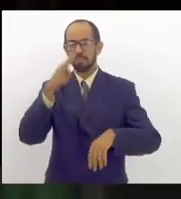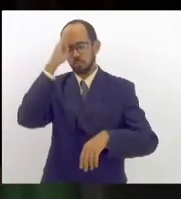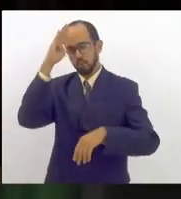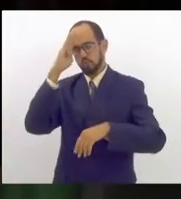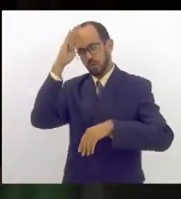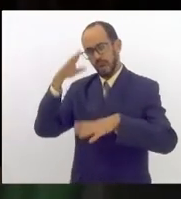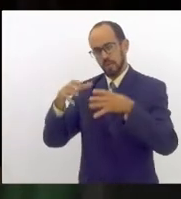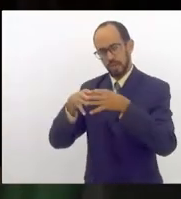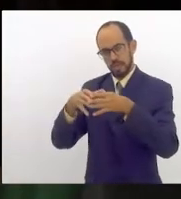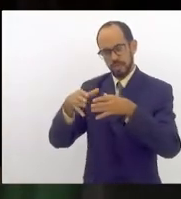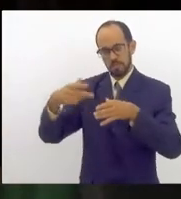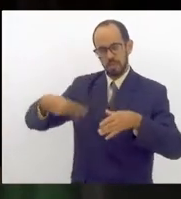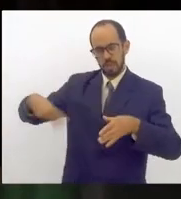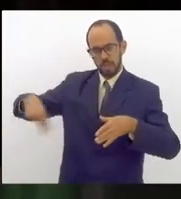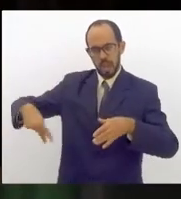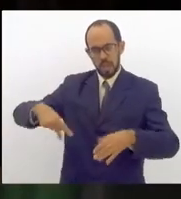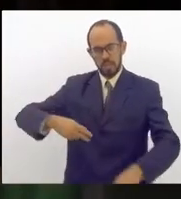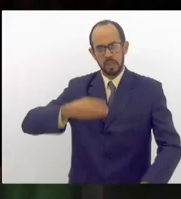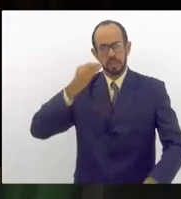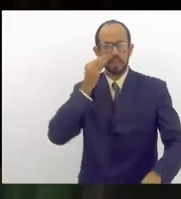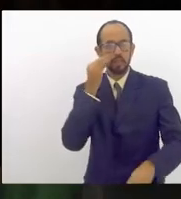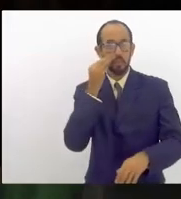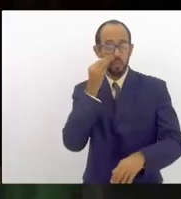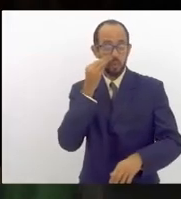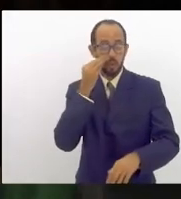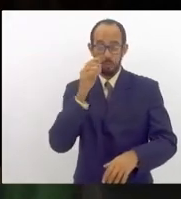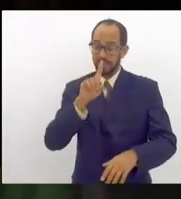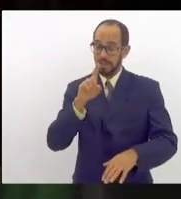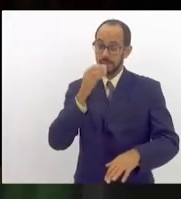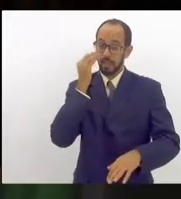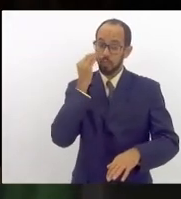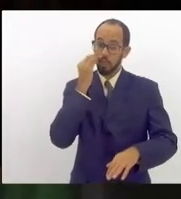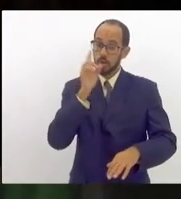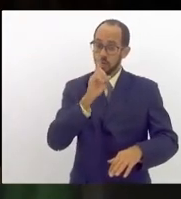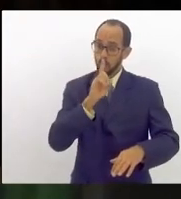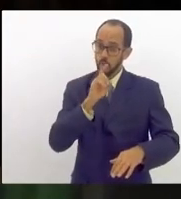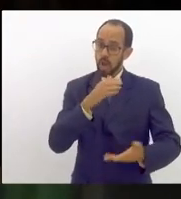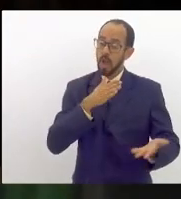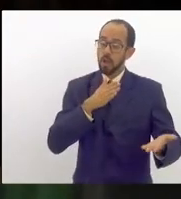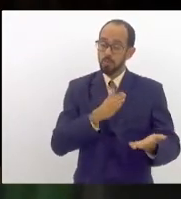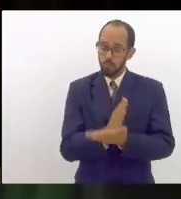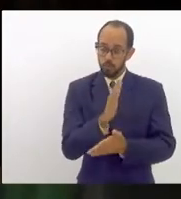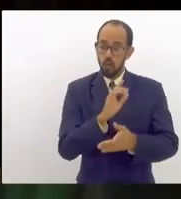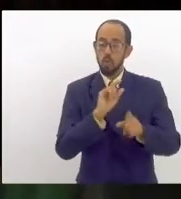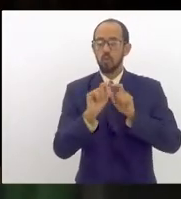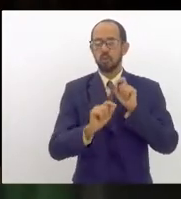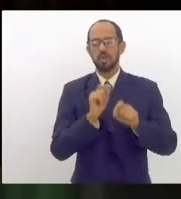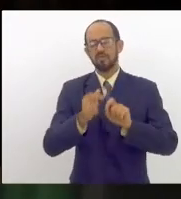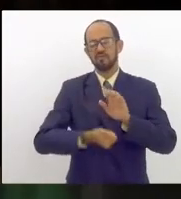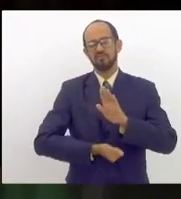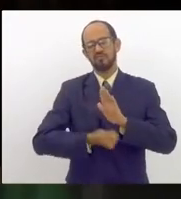equipe tentou tentou não aprovou diversas